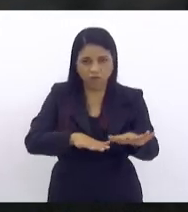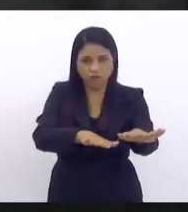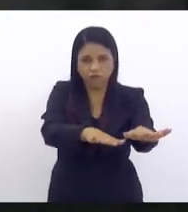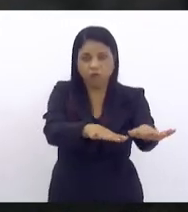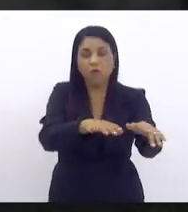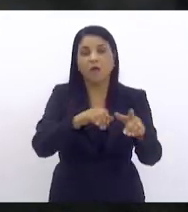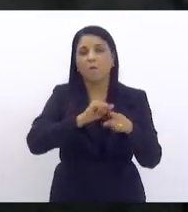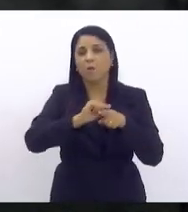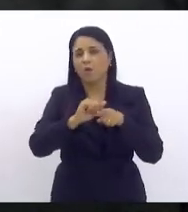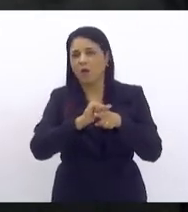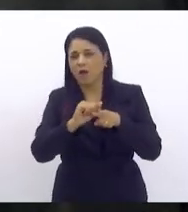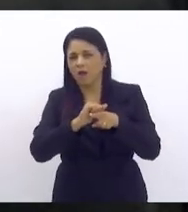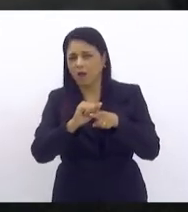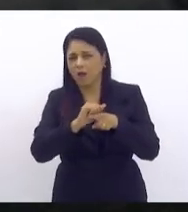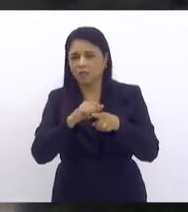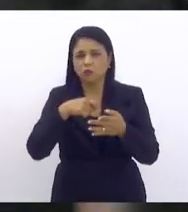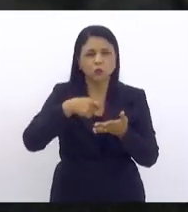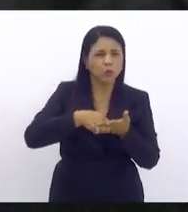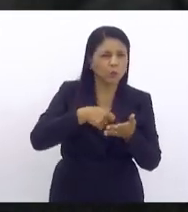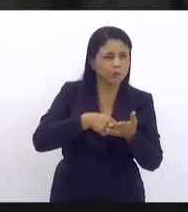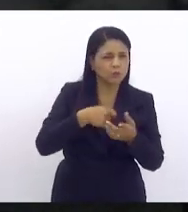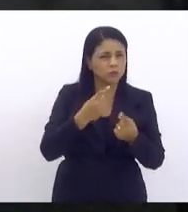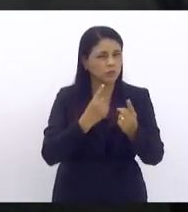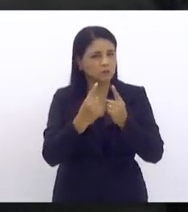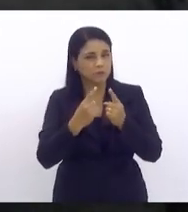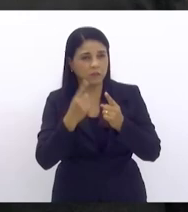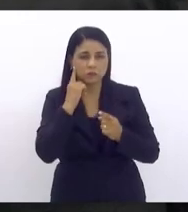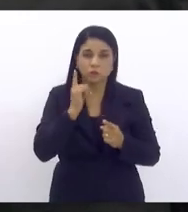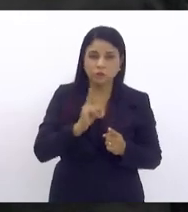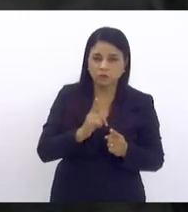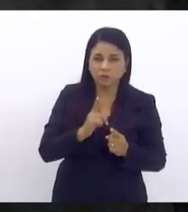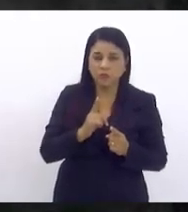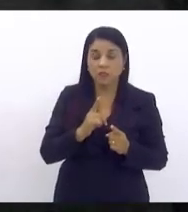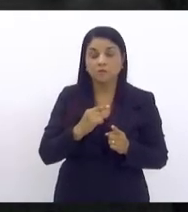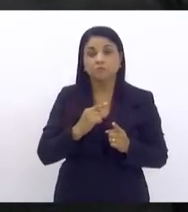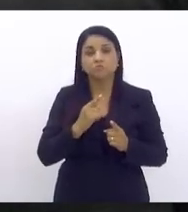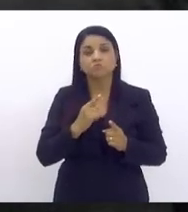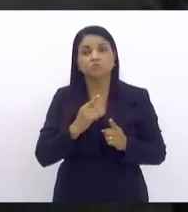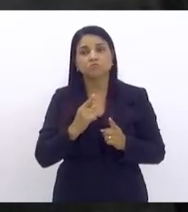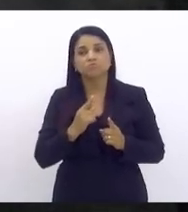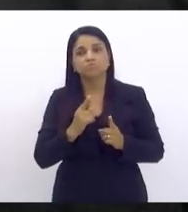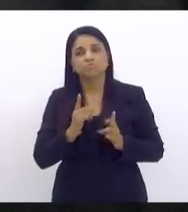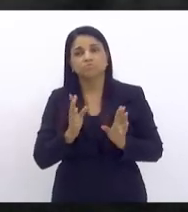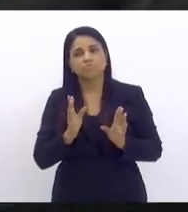sendo cumprido. Acho que há pouquíssimas estradas desse jeito. A gente podia depois pensar...